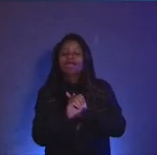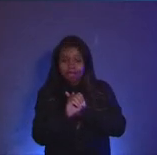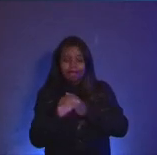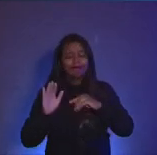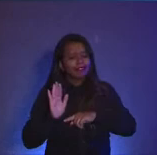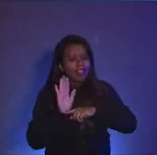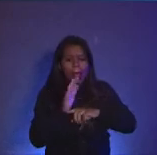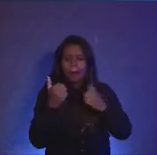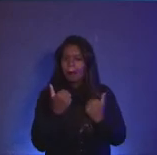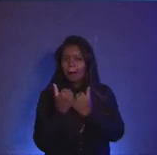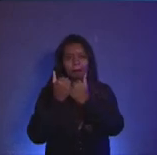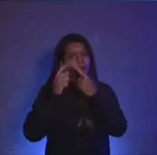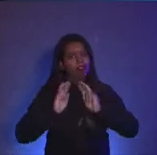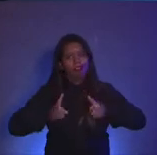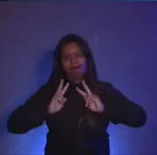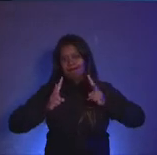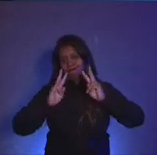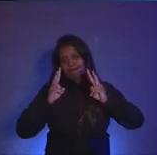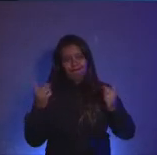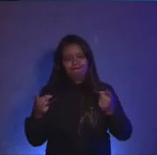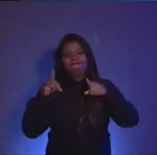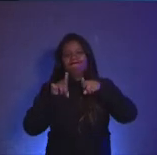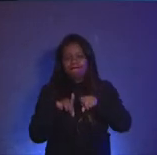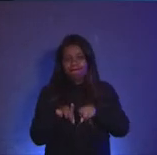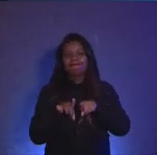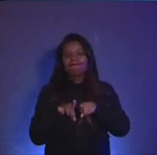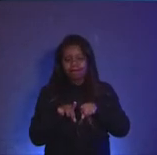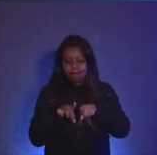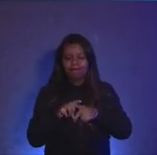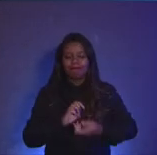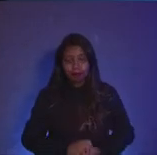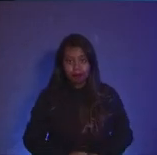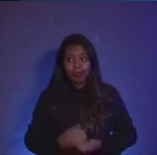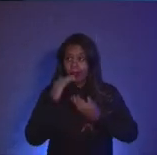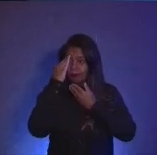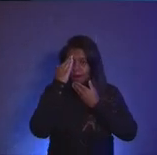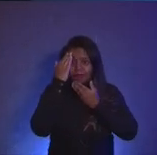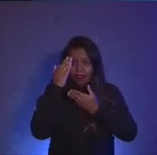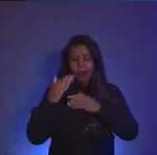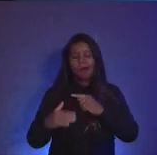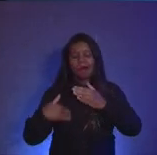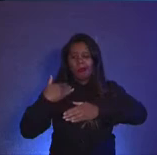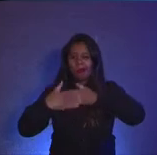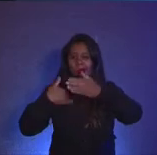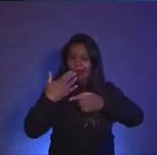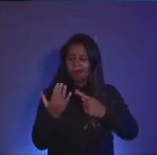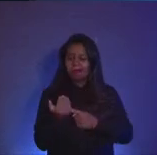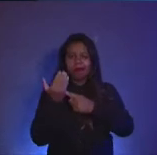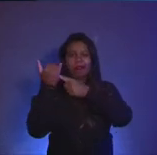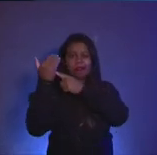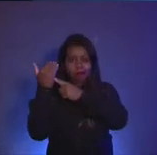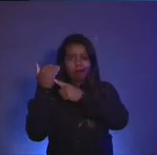sempre apoia o nosso evento, entra como parte aí, do desenvolvimento do